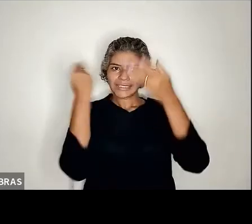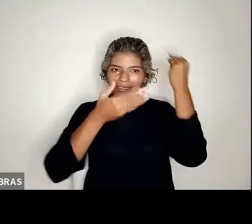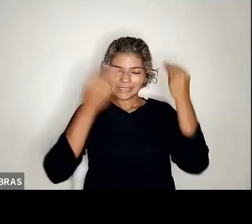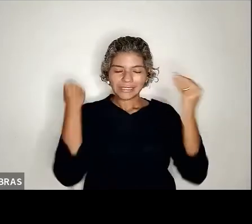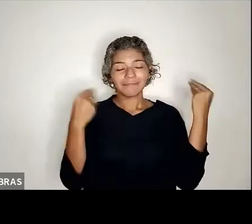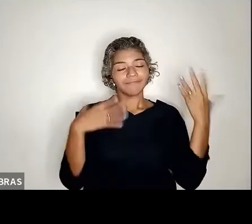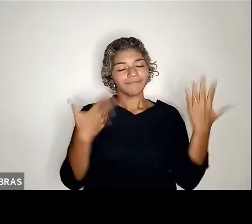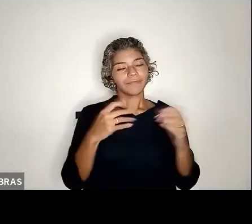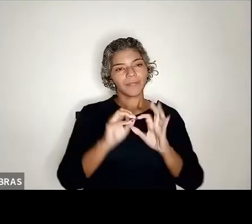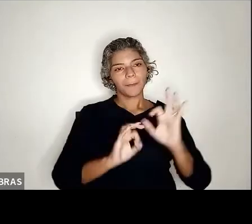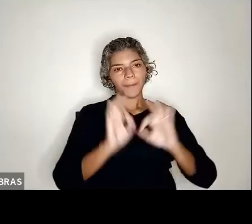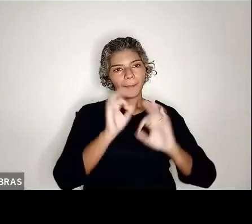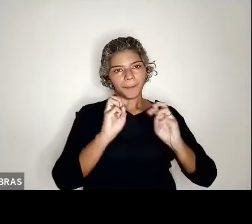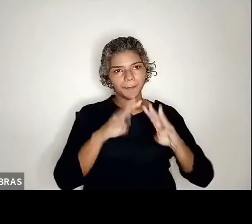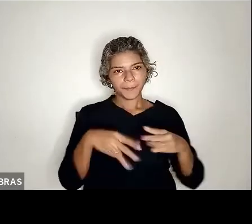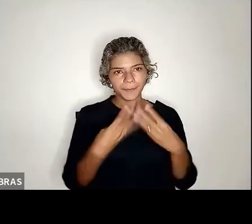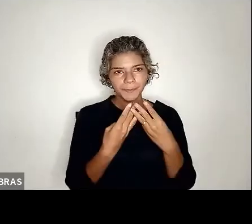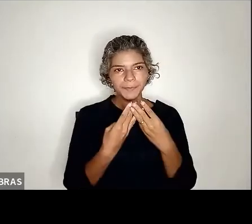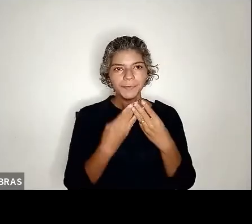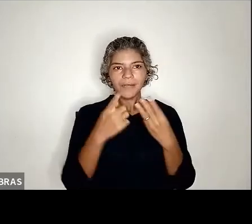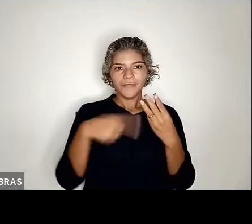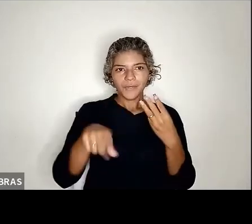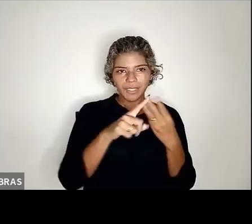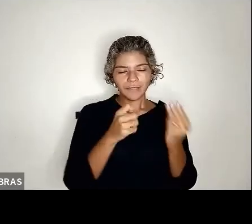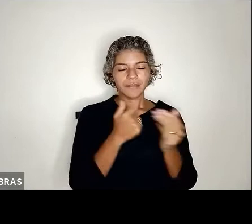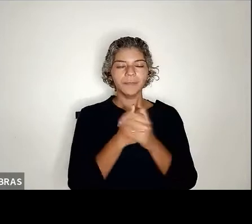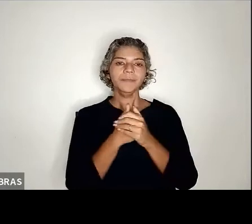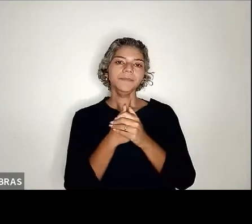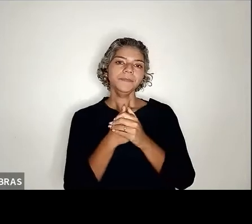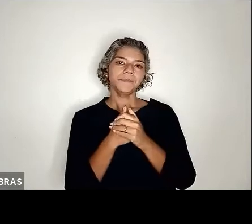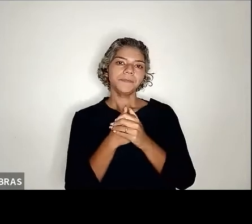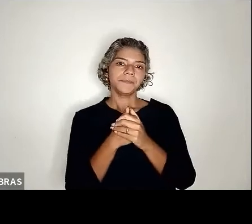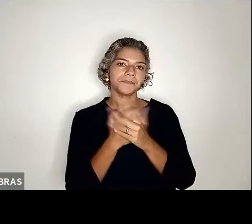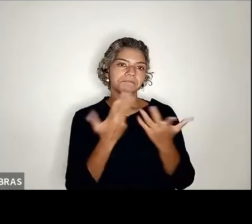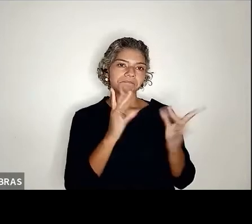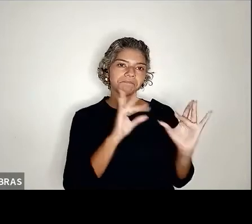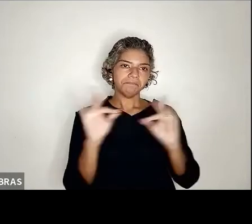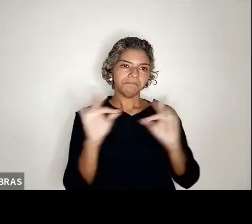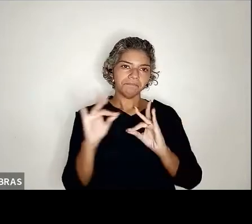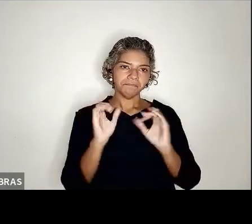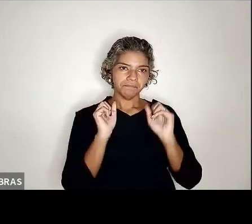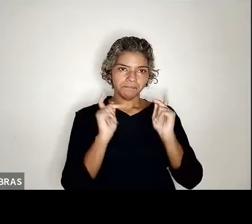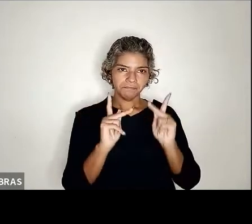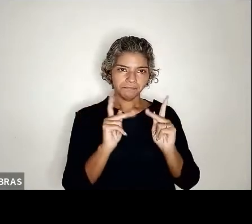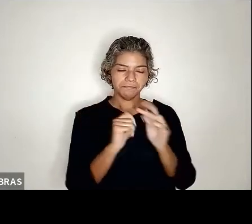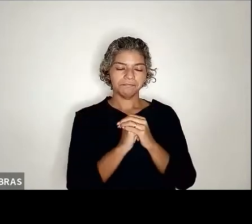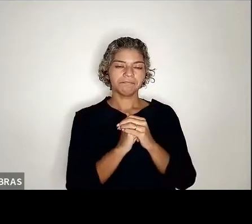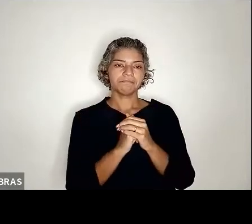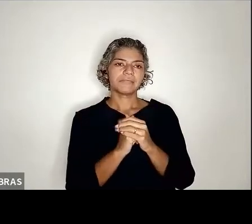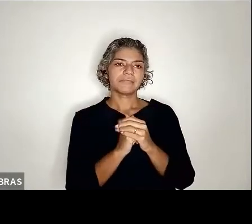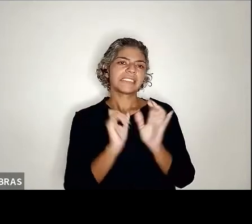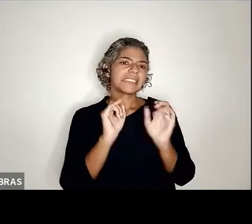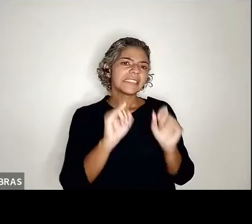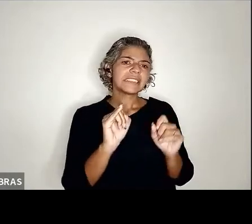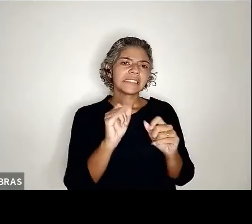os destaques, enfim, de fora. Então, eu preparei uma apresentação que eu vou compartilhar com vocês, tá? E aí, gente, se houver algum problema, Leonardo, a gente aciona o